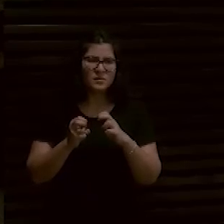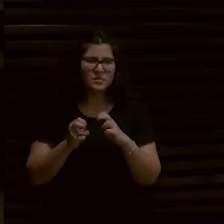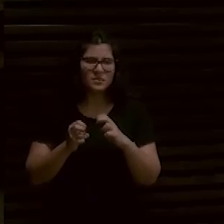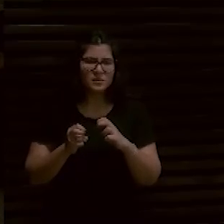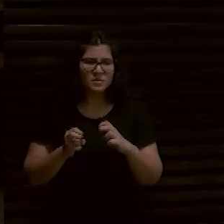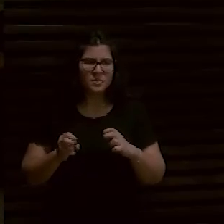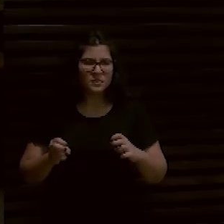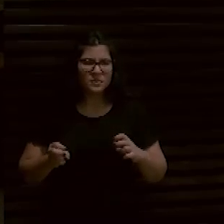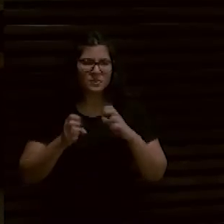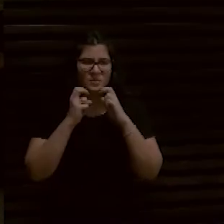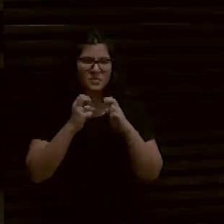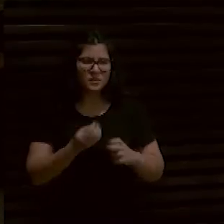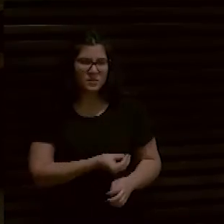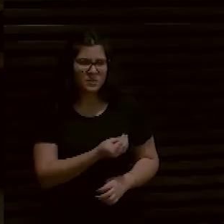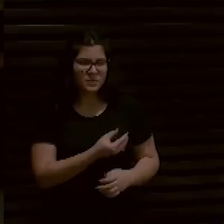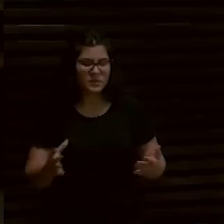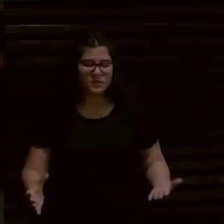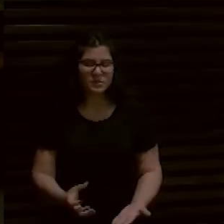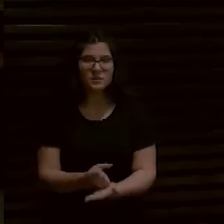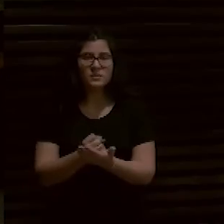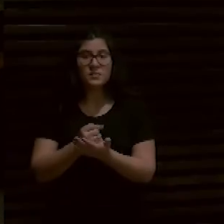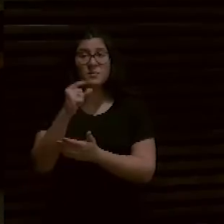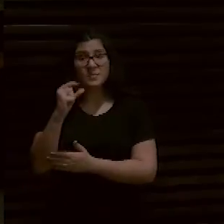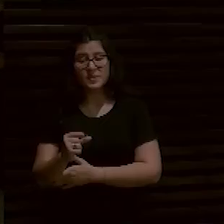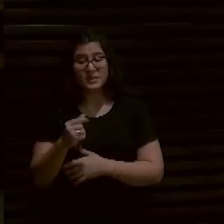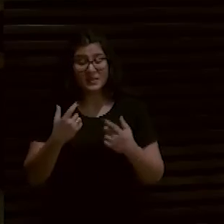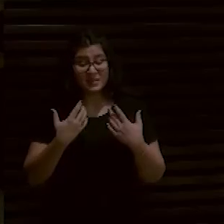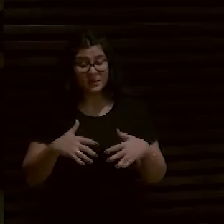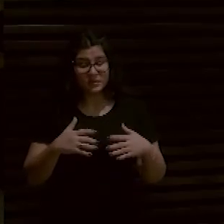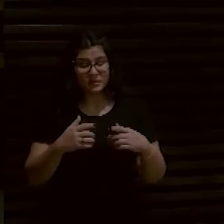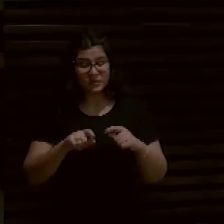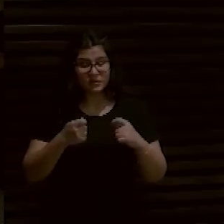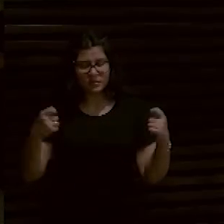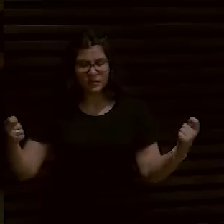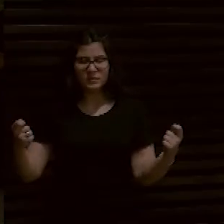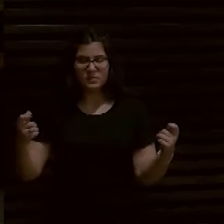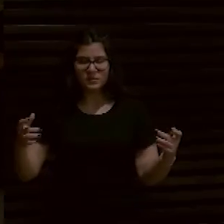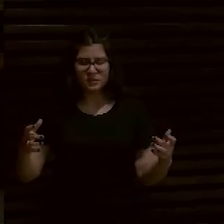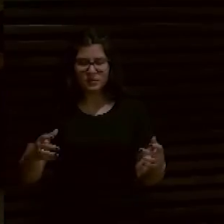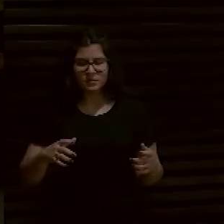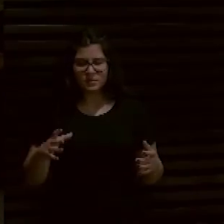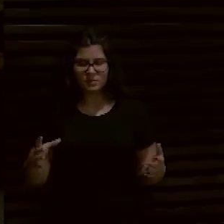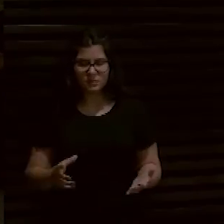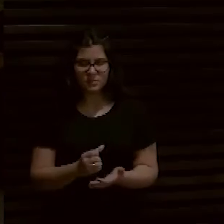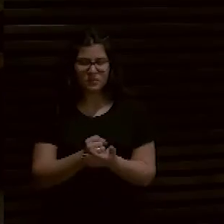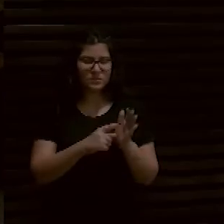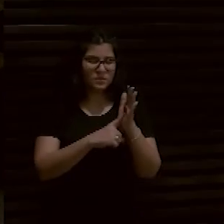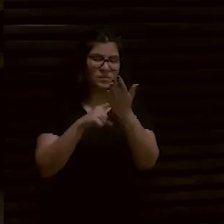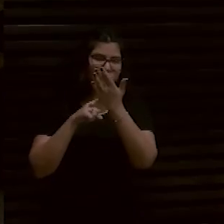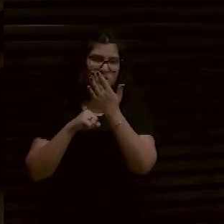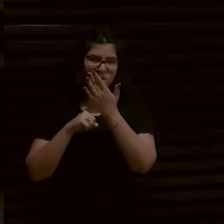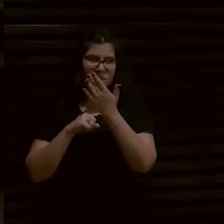vida, salvação. Eis a pequena, grande oração do processo de reconhecimento